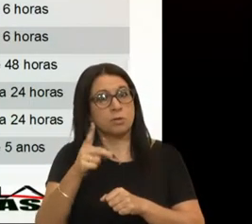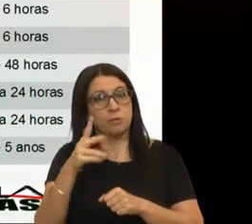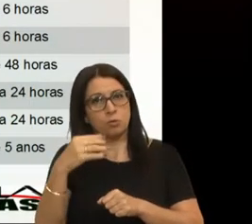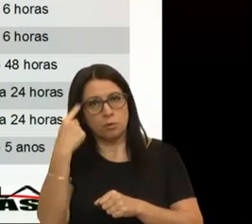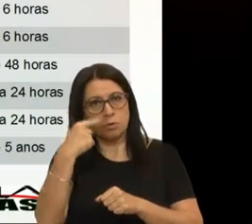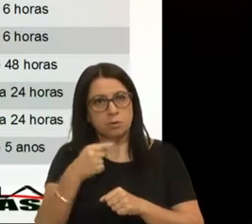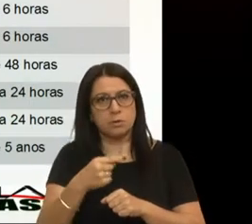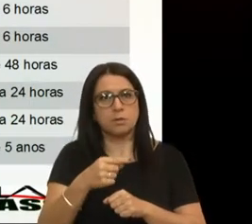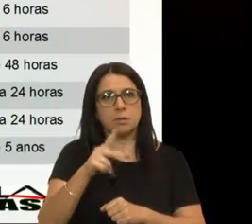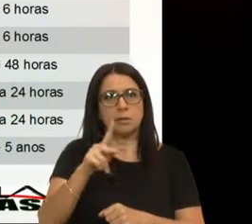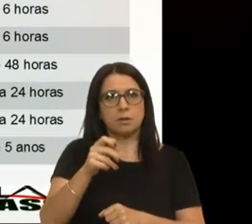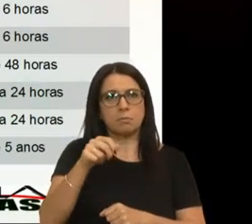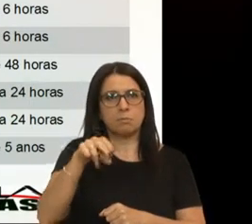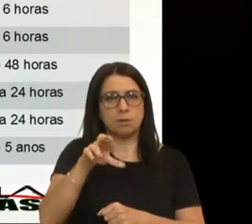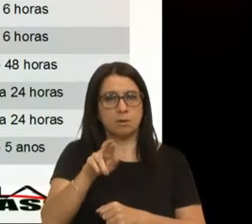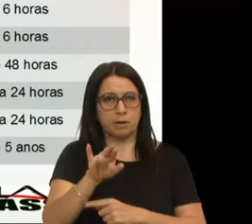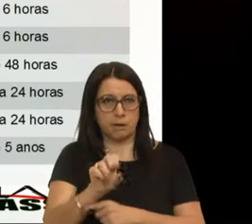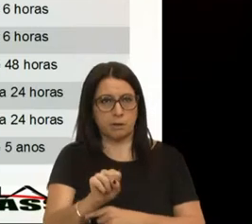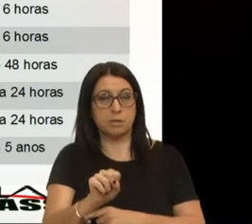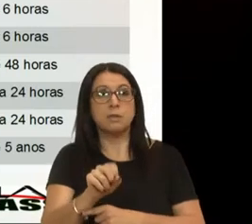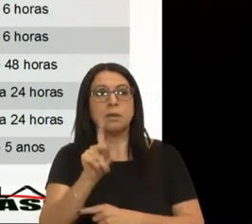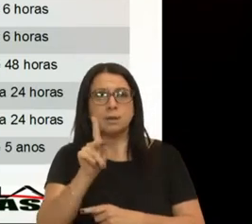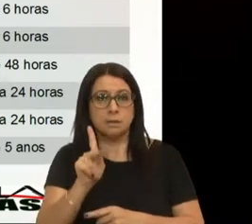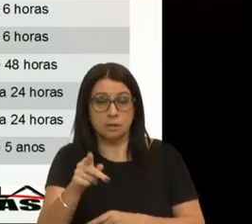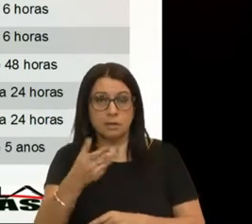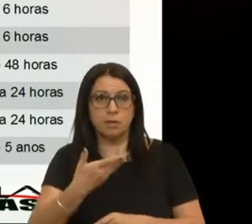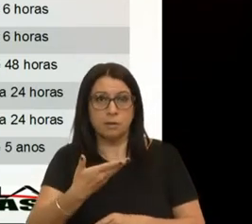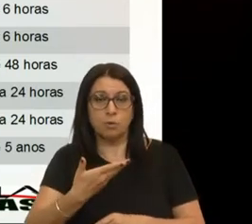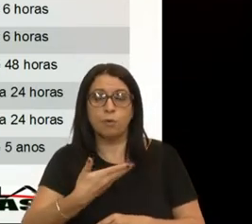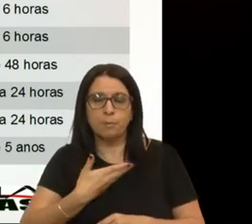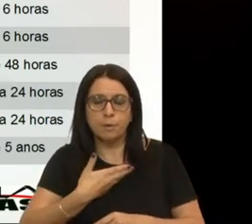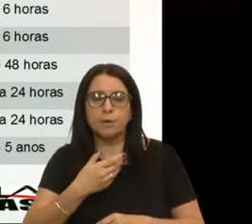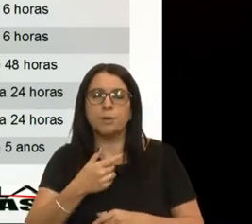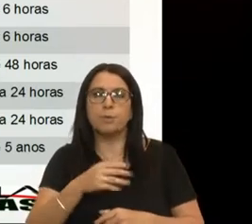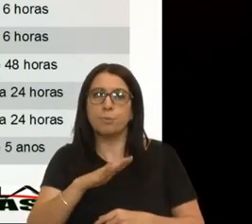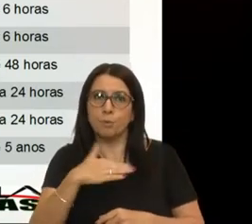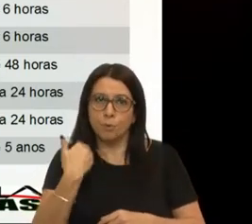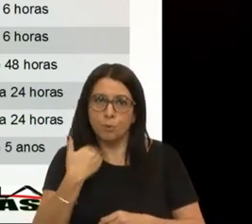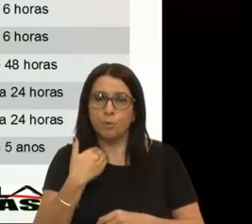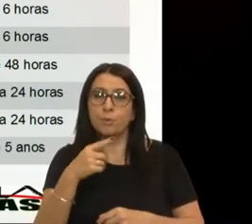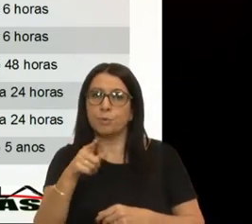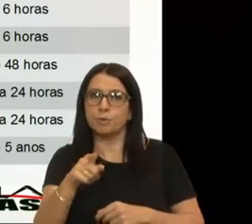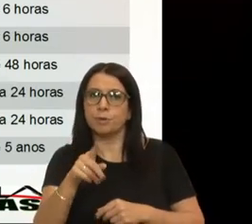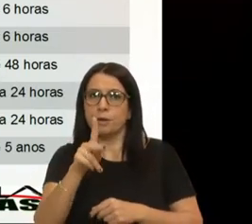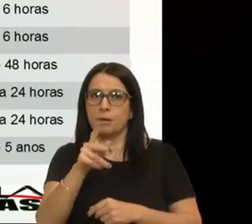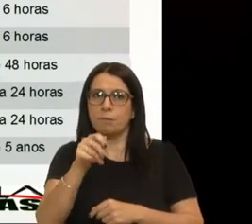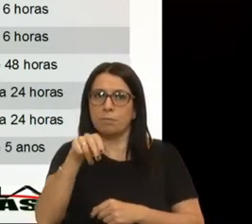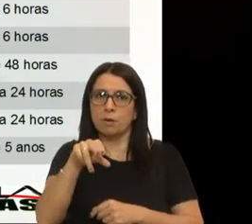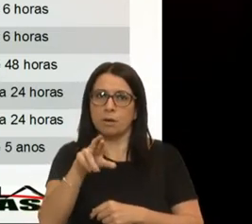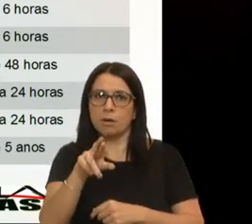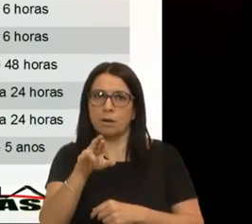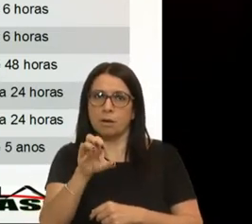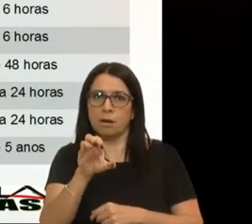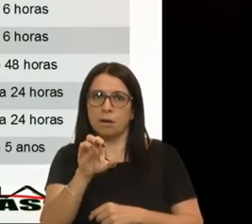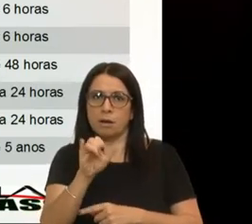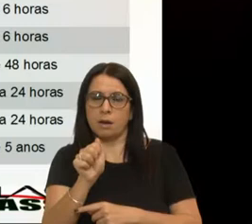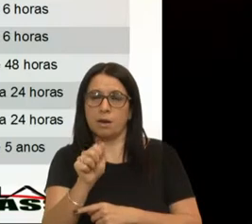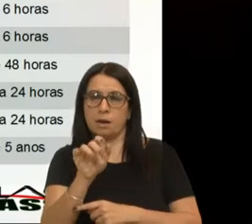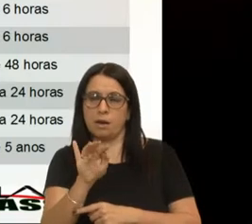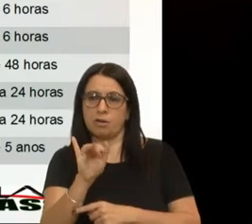Pâncreas, essa semana nós perdemos um amigo muito próximo, pancreatite. Ele nem sabia que tinha esse problema.